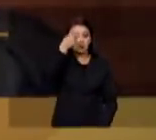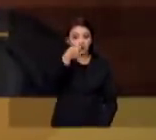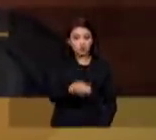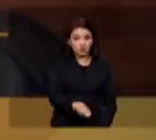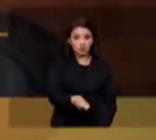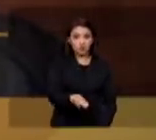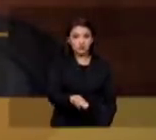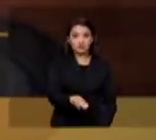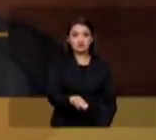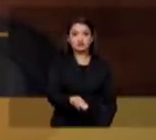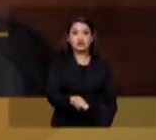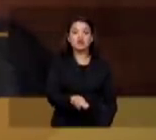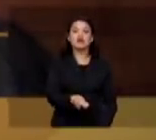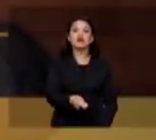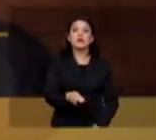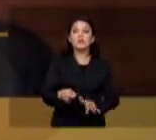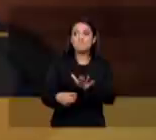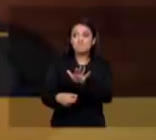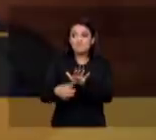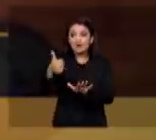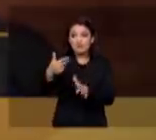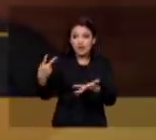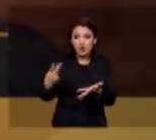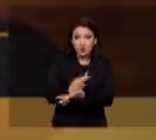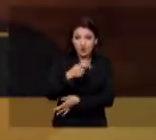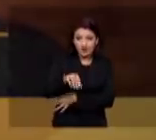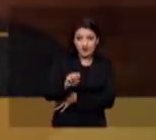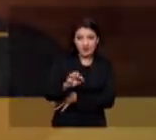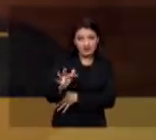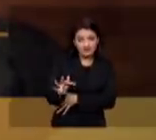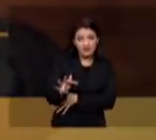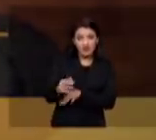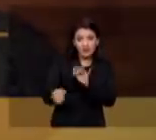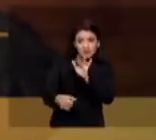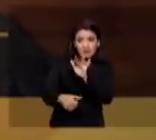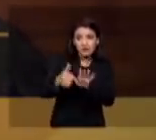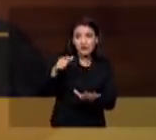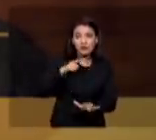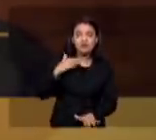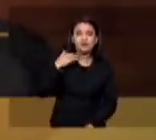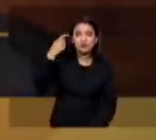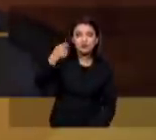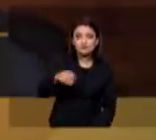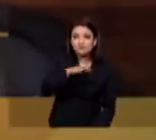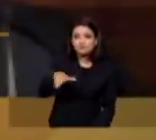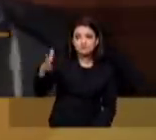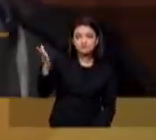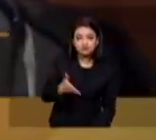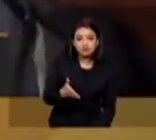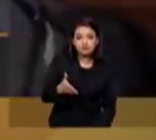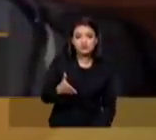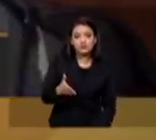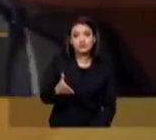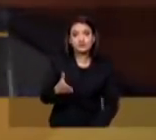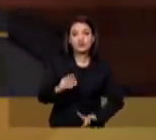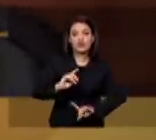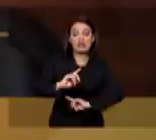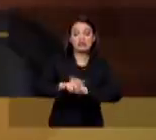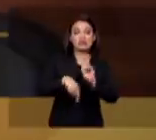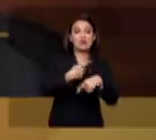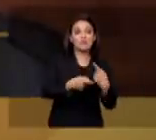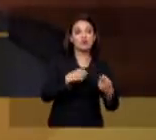sido aforada por primeiro aqui no Supremo Tribunal Federal, quando comparada com o pedido